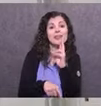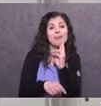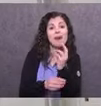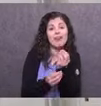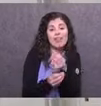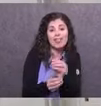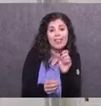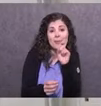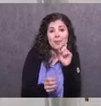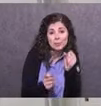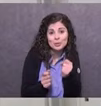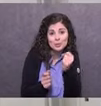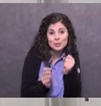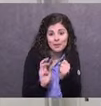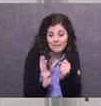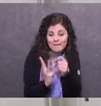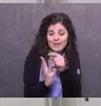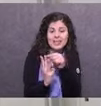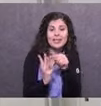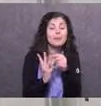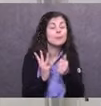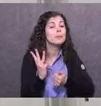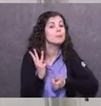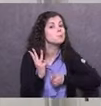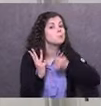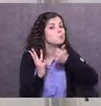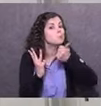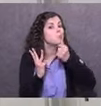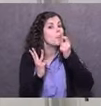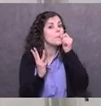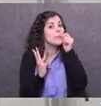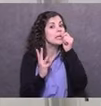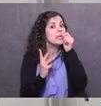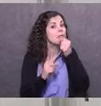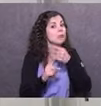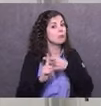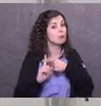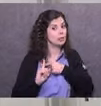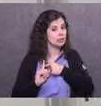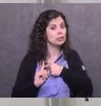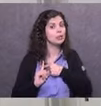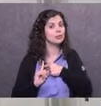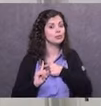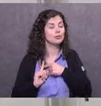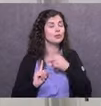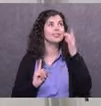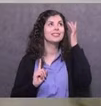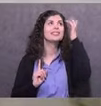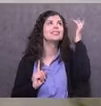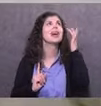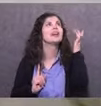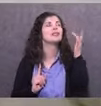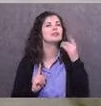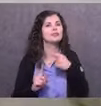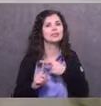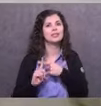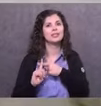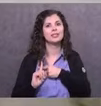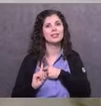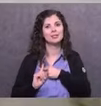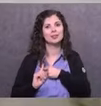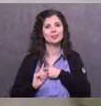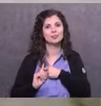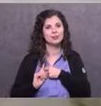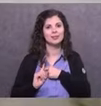sobretudo com o Francisco, Santo Francisco,